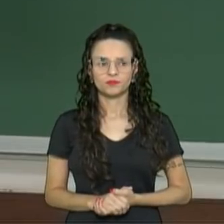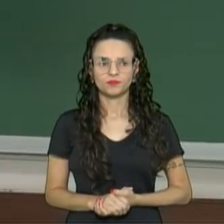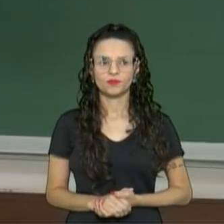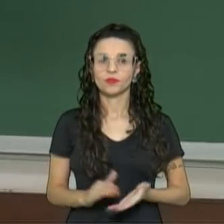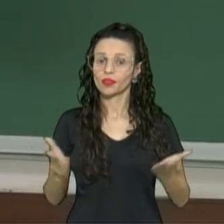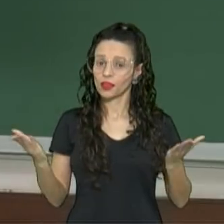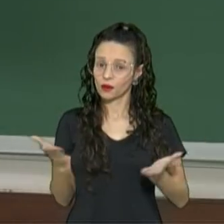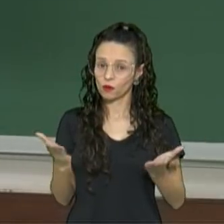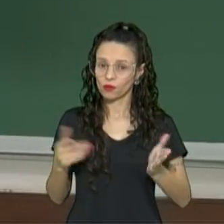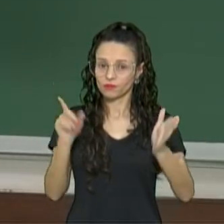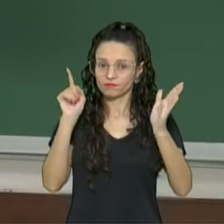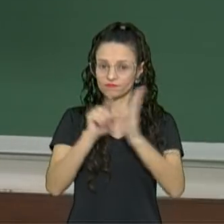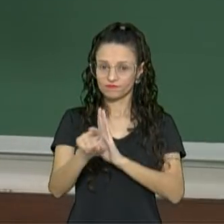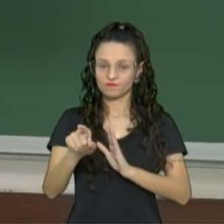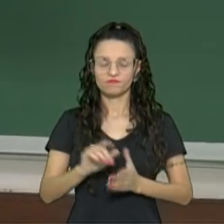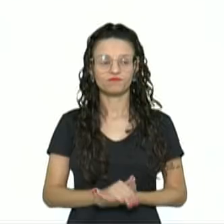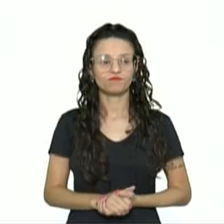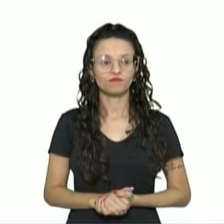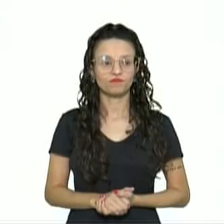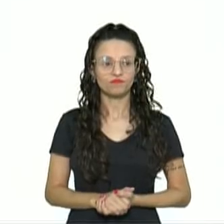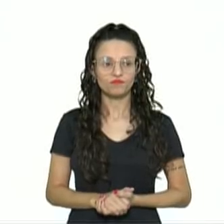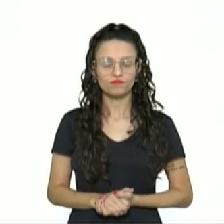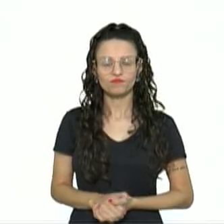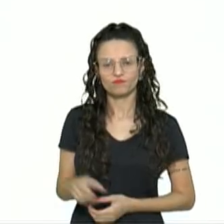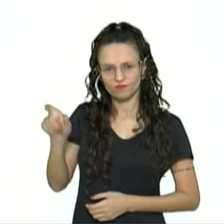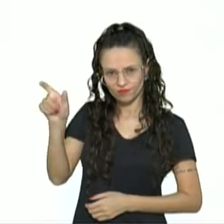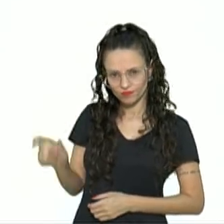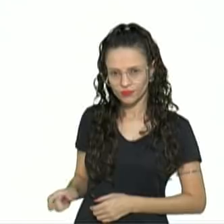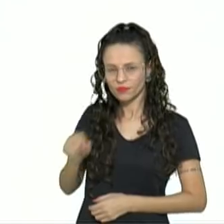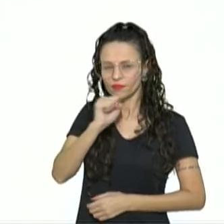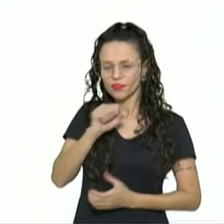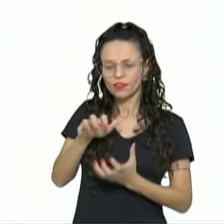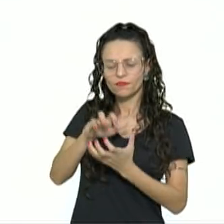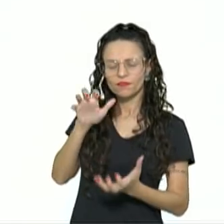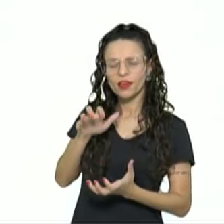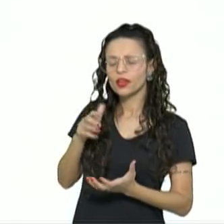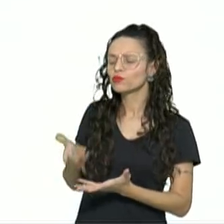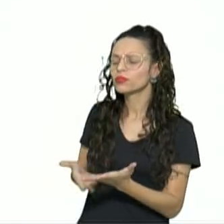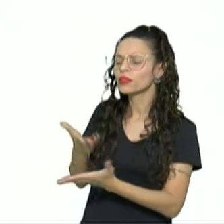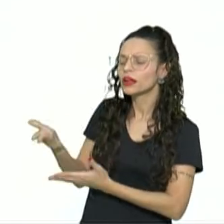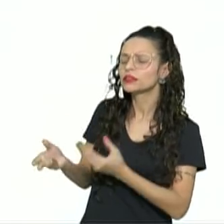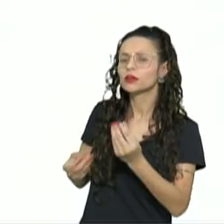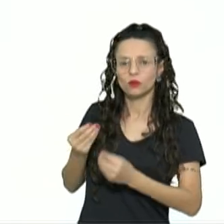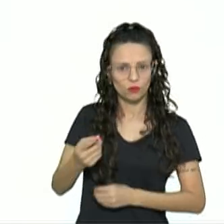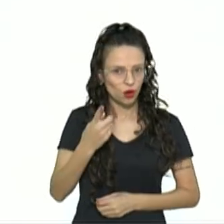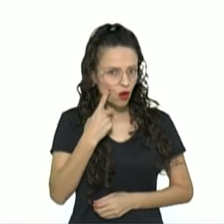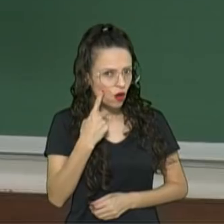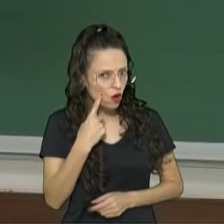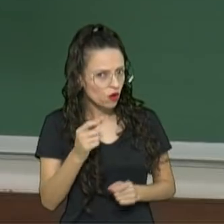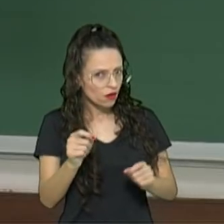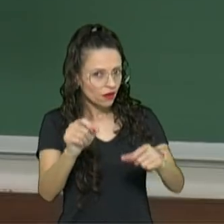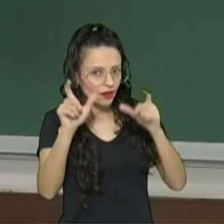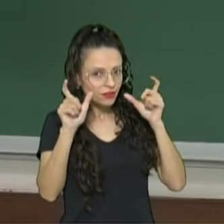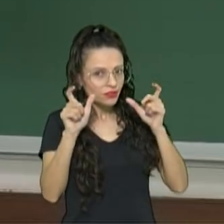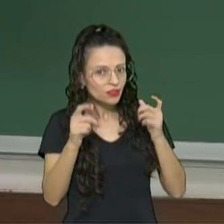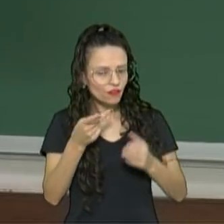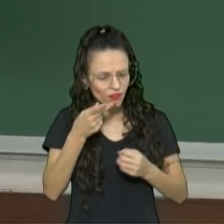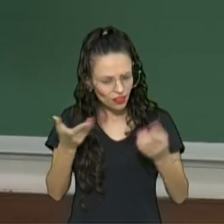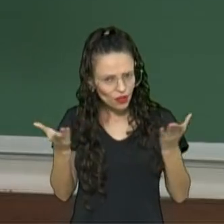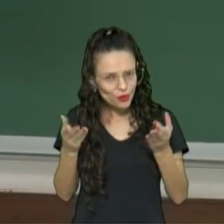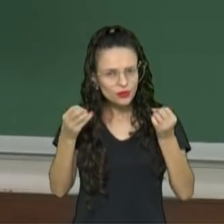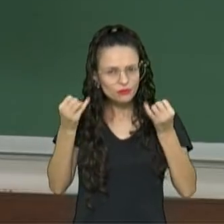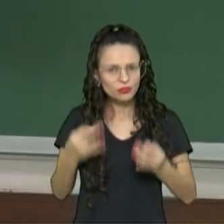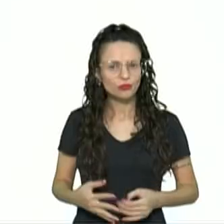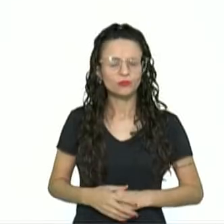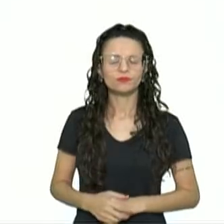Agora vamos ao nosso quiz, né? O ancião dos povos indígenas são tratados como? Olha lá, hein? Fica atento, a gente acabou de falar sobre